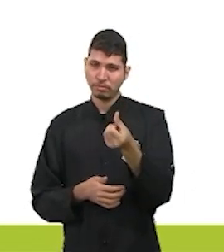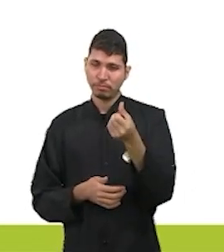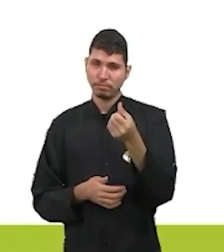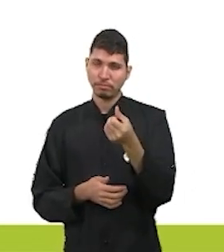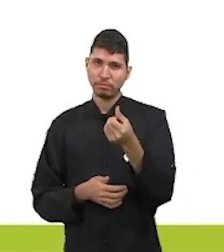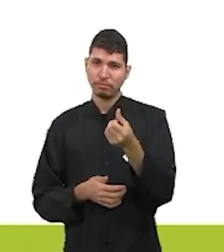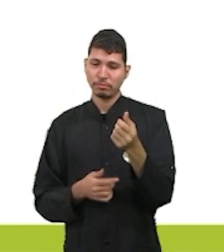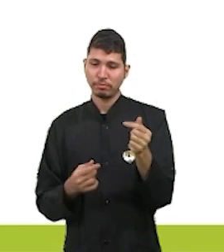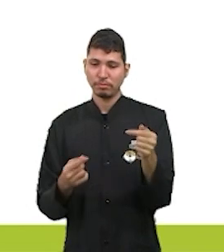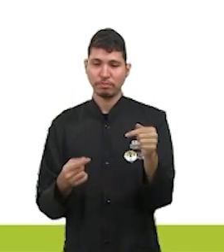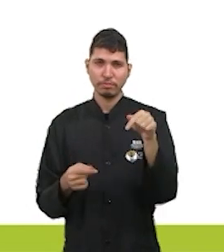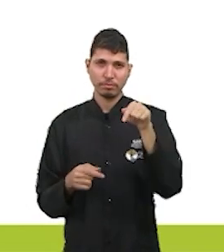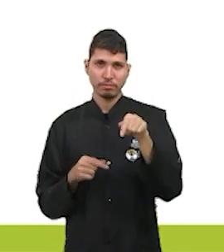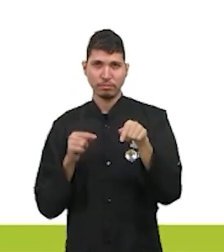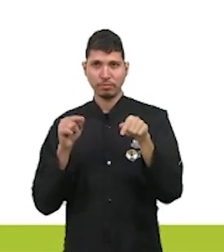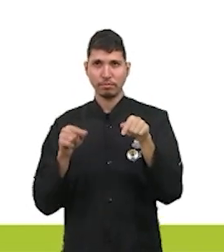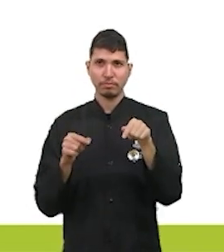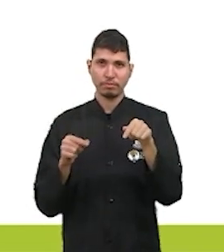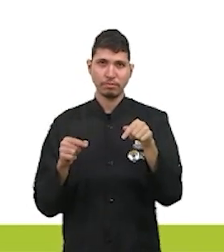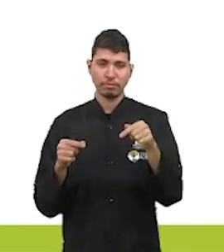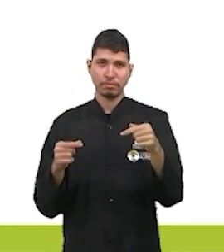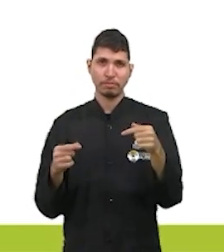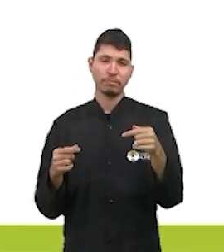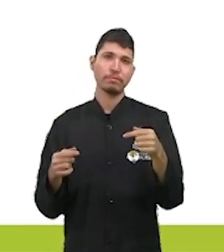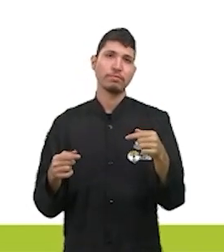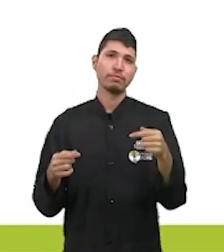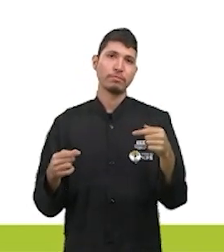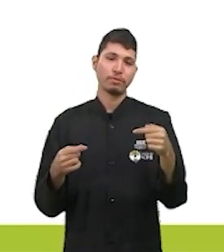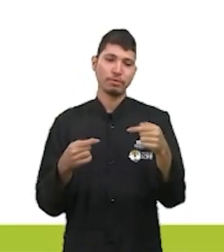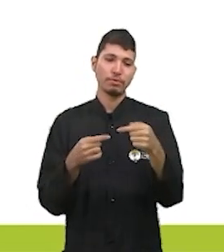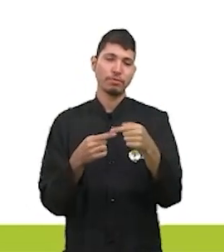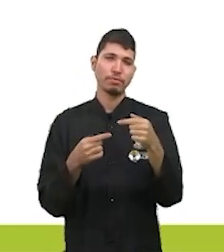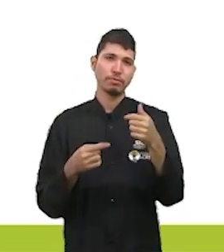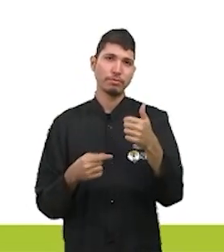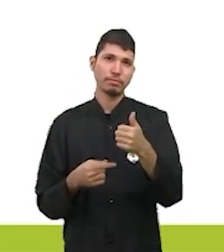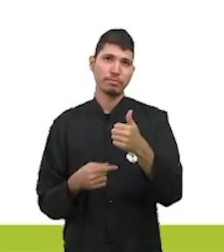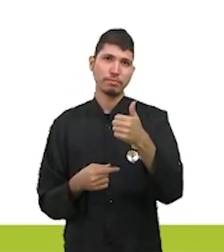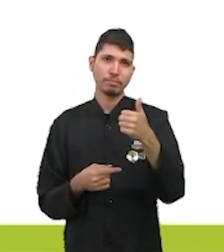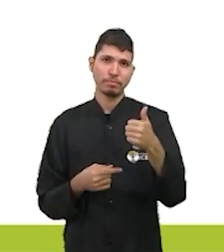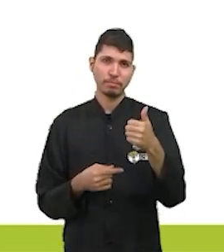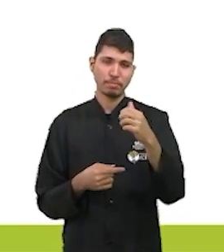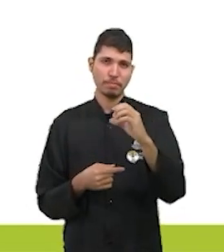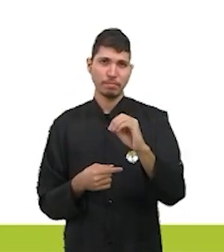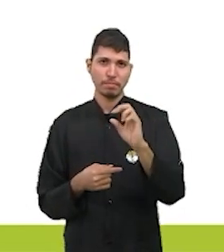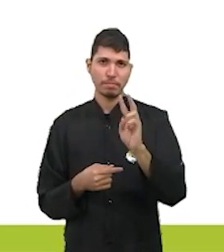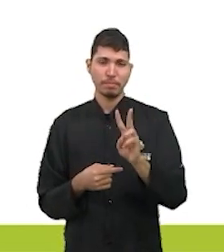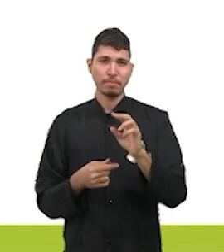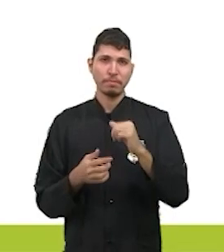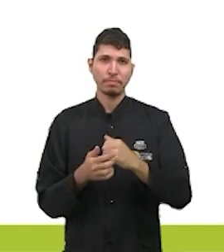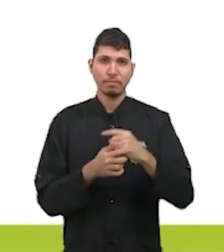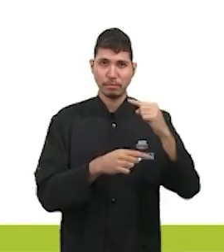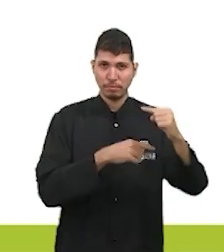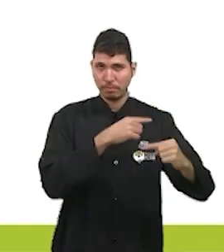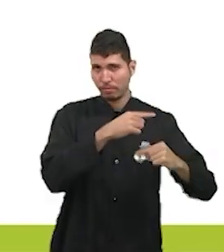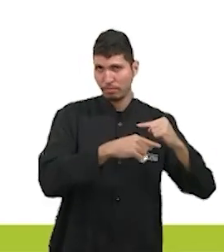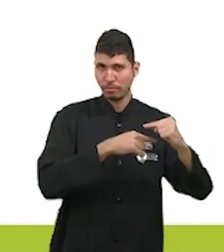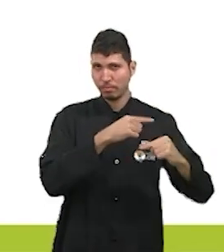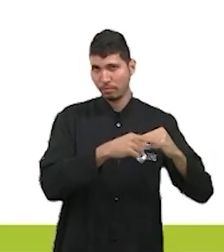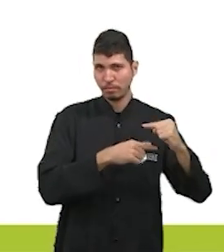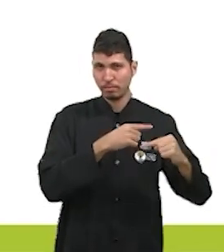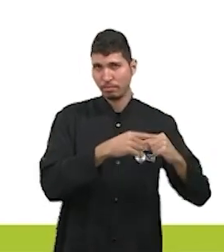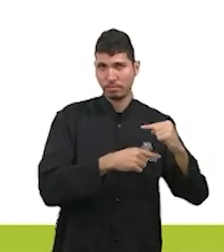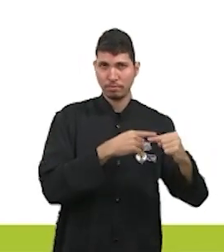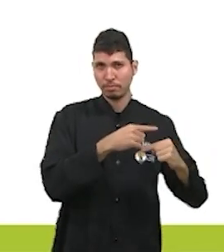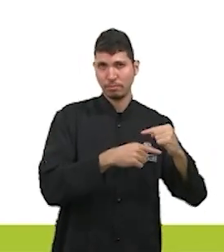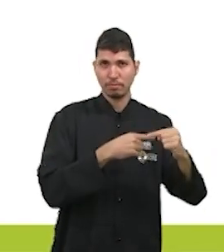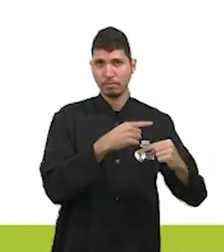elas ligavam aí, né, em 110 volts. E o gerador produzia uma tensão de 220 volts.